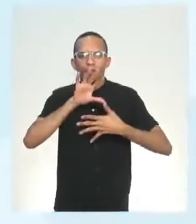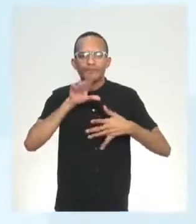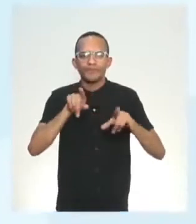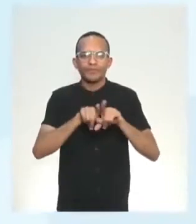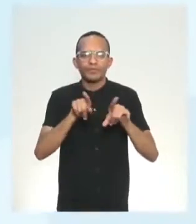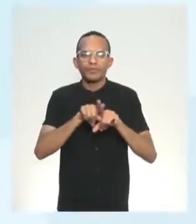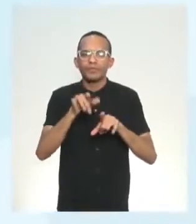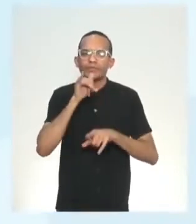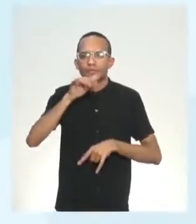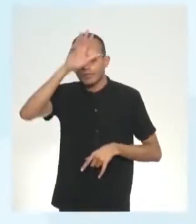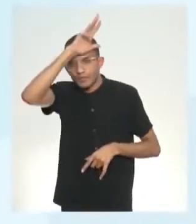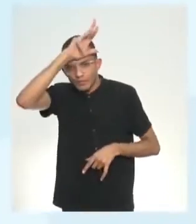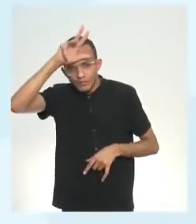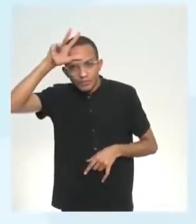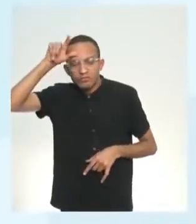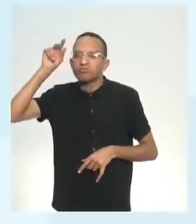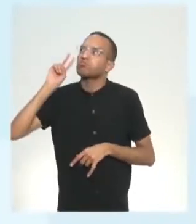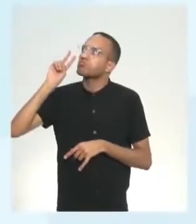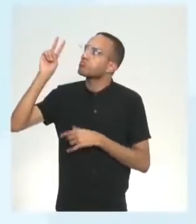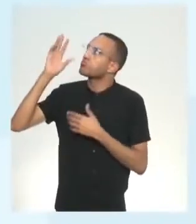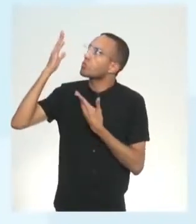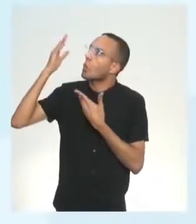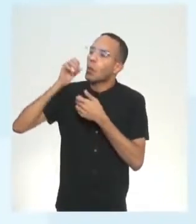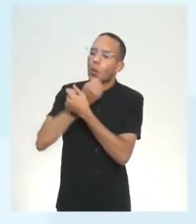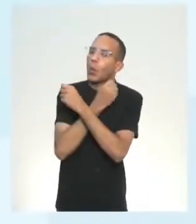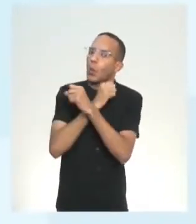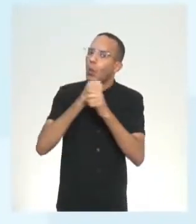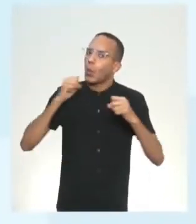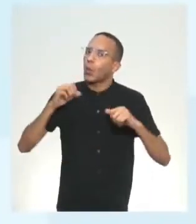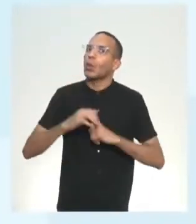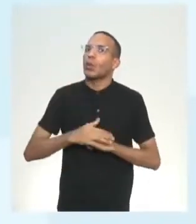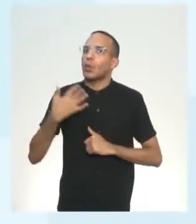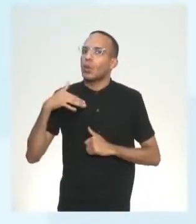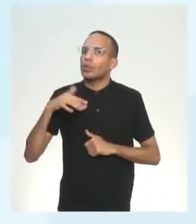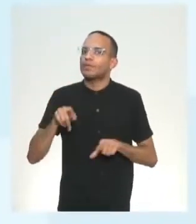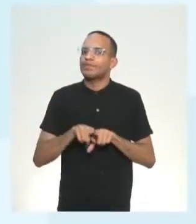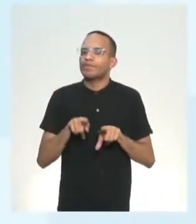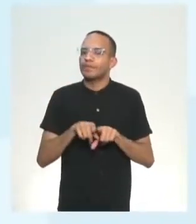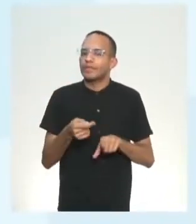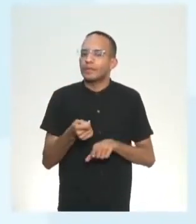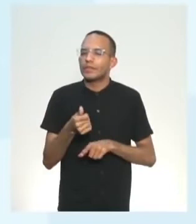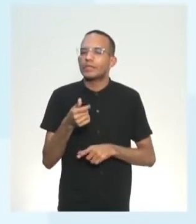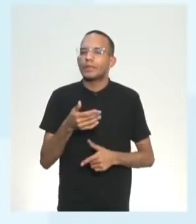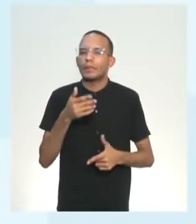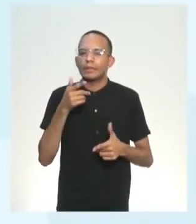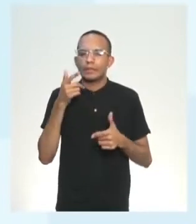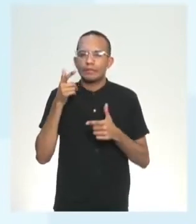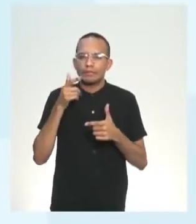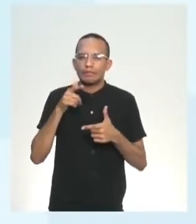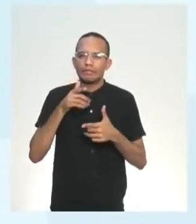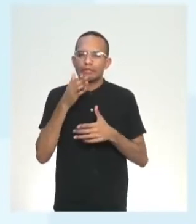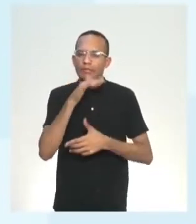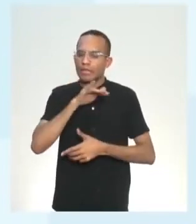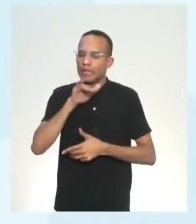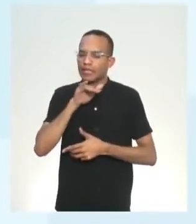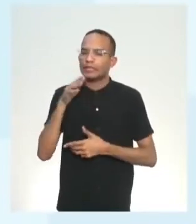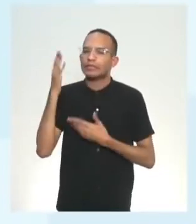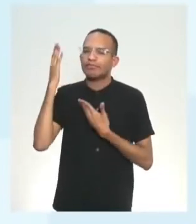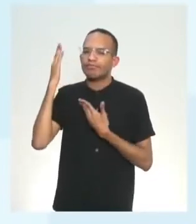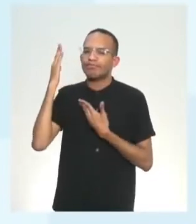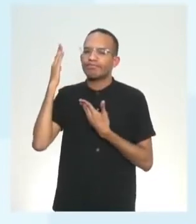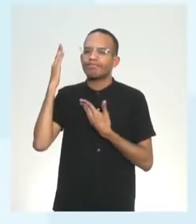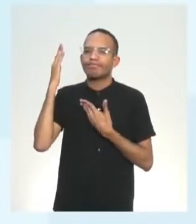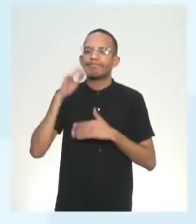aqui, ó, a Amazônia, olha como é grande, né? Quase metade do mapa aqui, ó, né, Amazônia, quase metade do